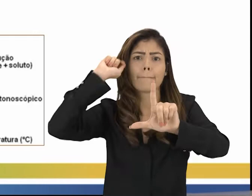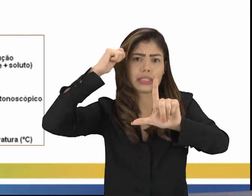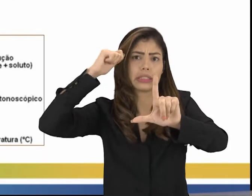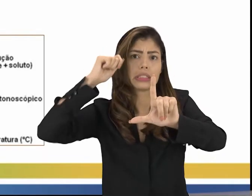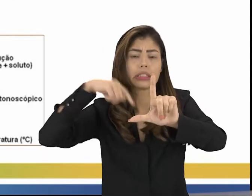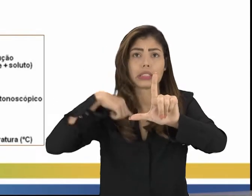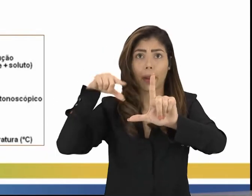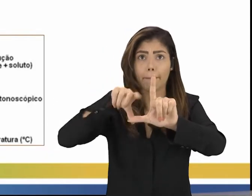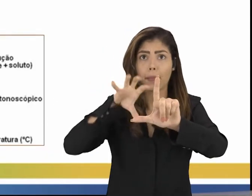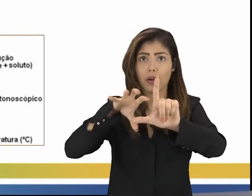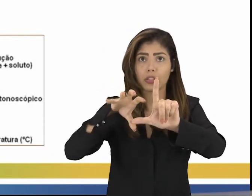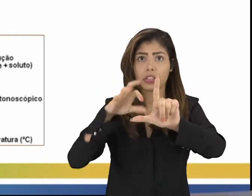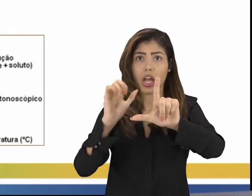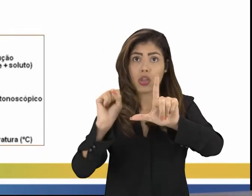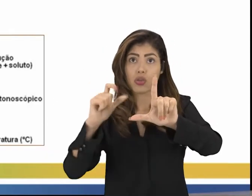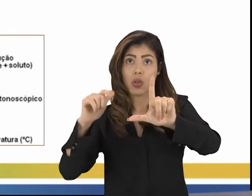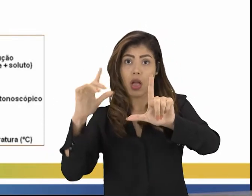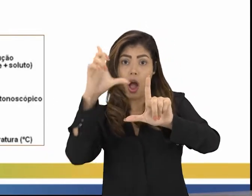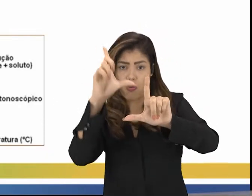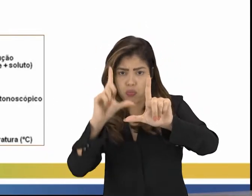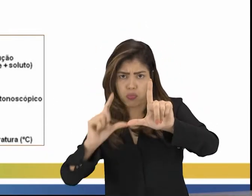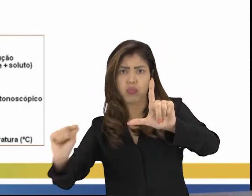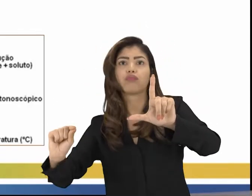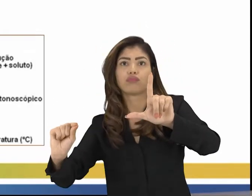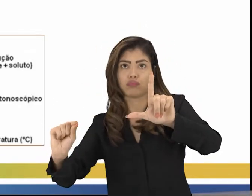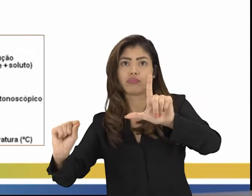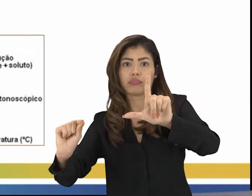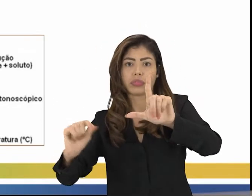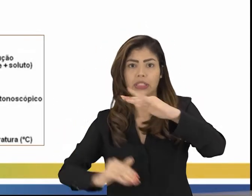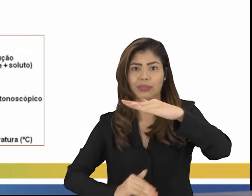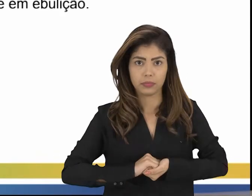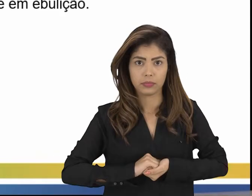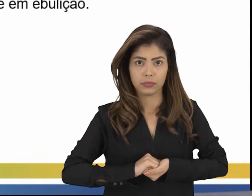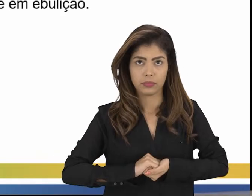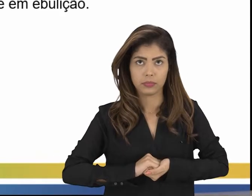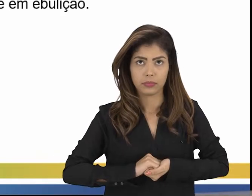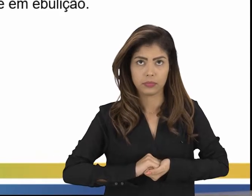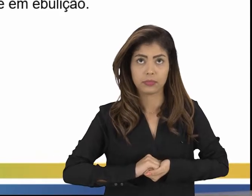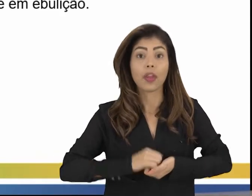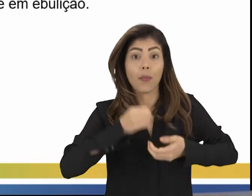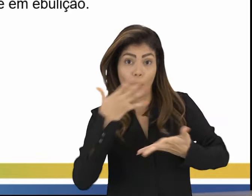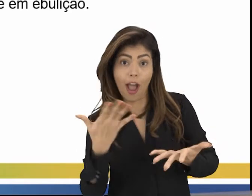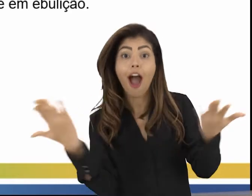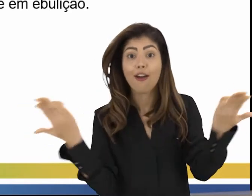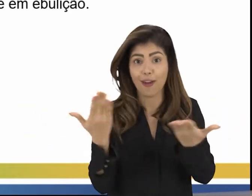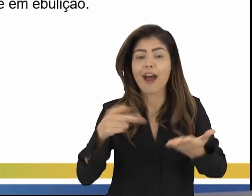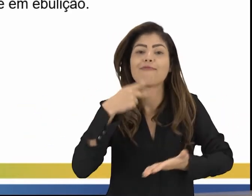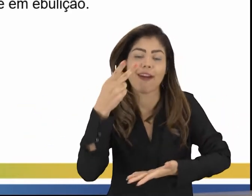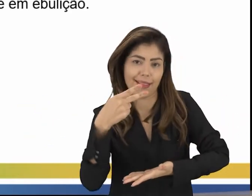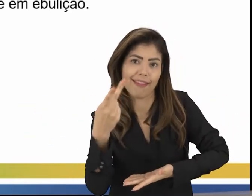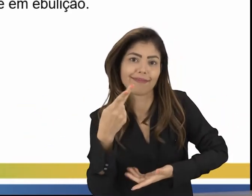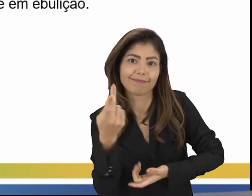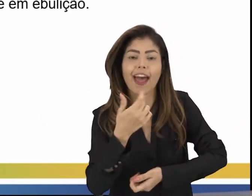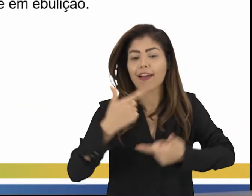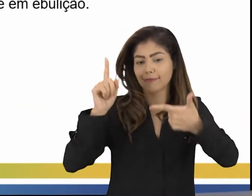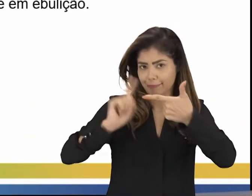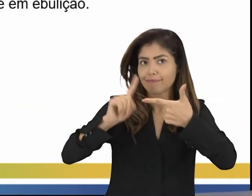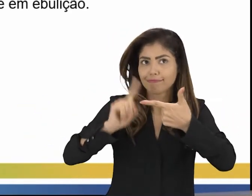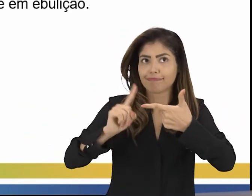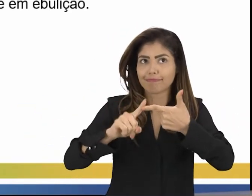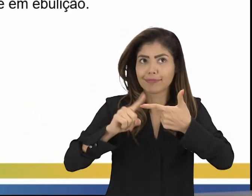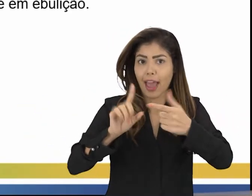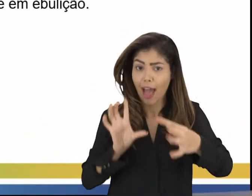a solução, que representa a diminuição da pressão máxima de vapor. Bom, agora nós vamos falar sobre a segunda